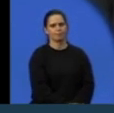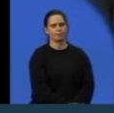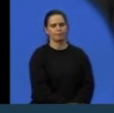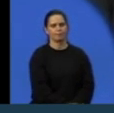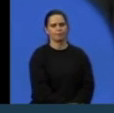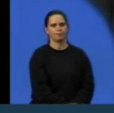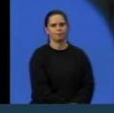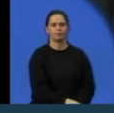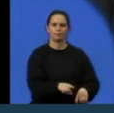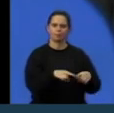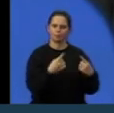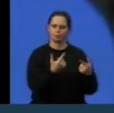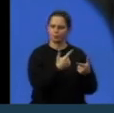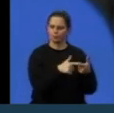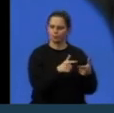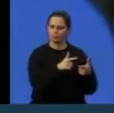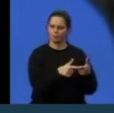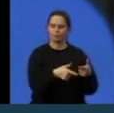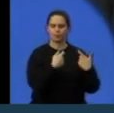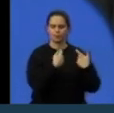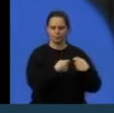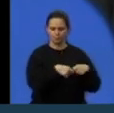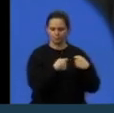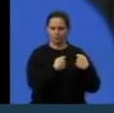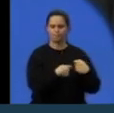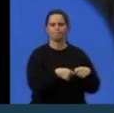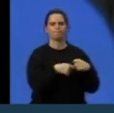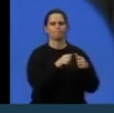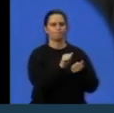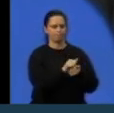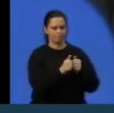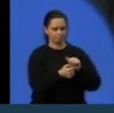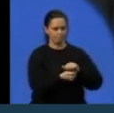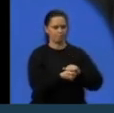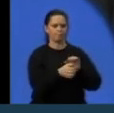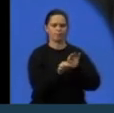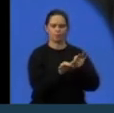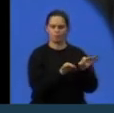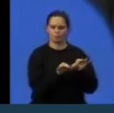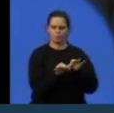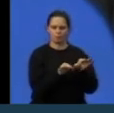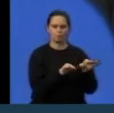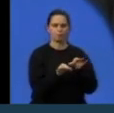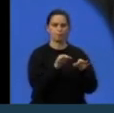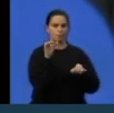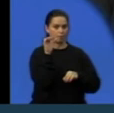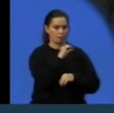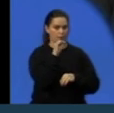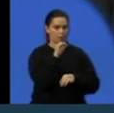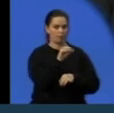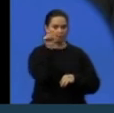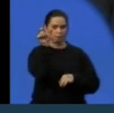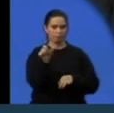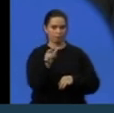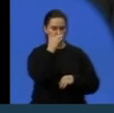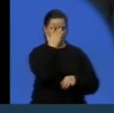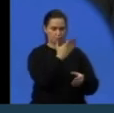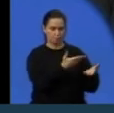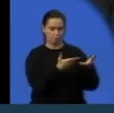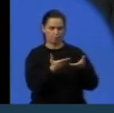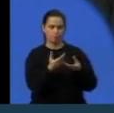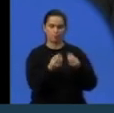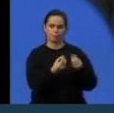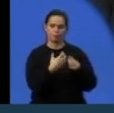Por conta da necessidade de reformulação, de atualização no atendimento à vítima portadora de